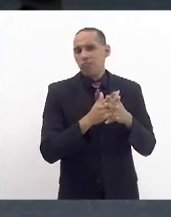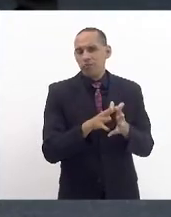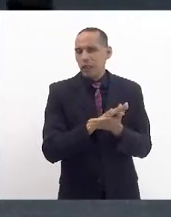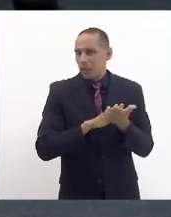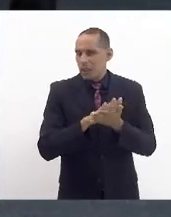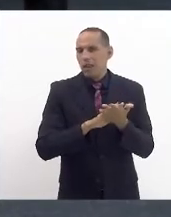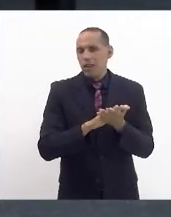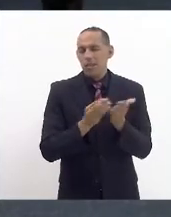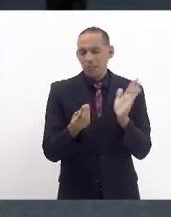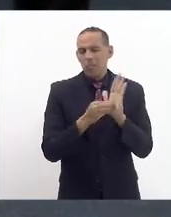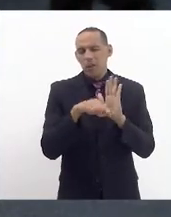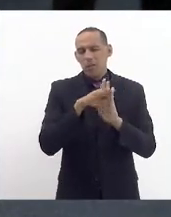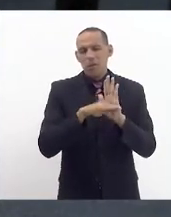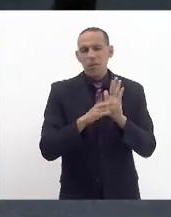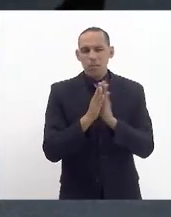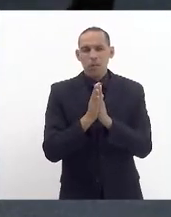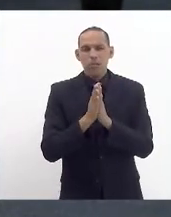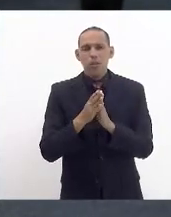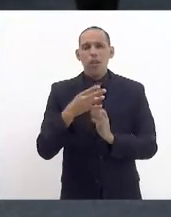Traz para a pauta aí, presidente. É o